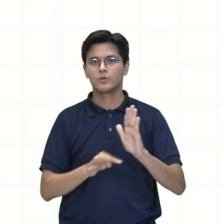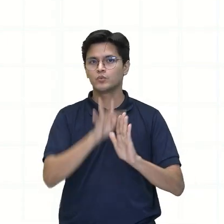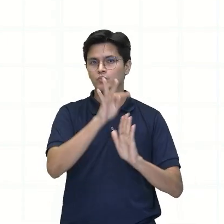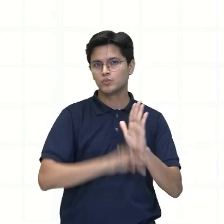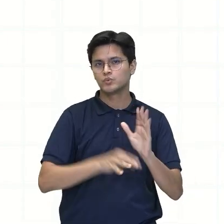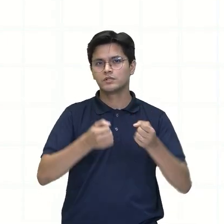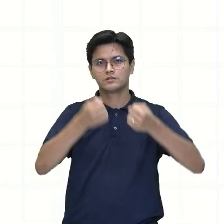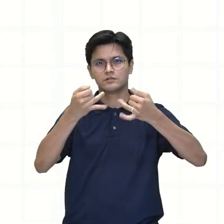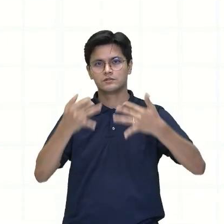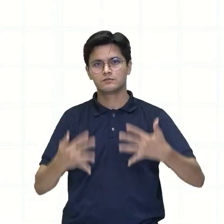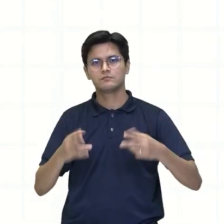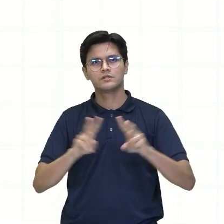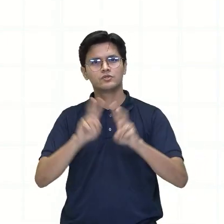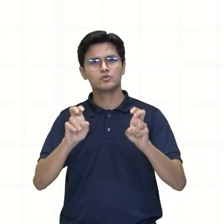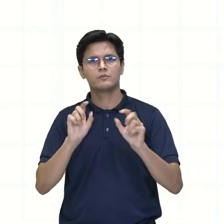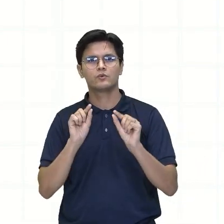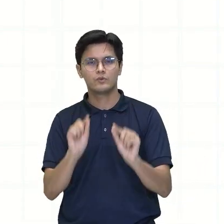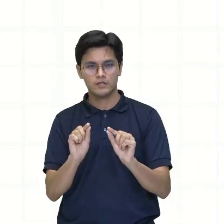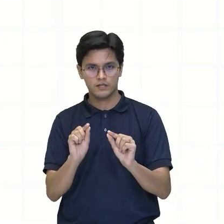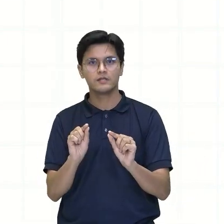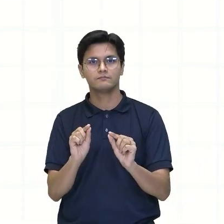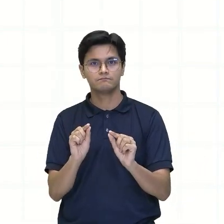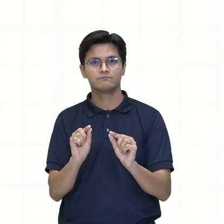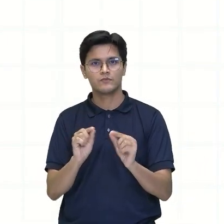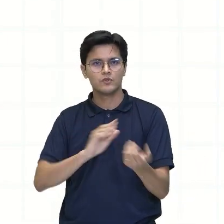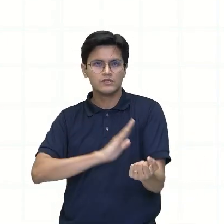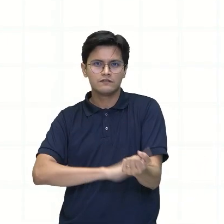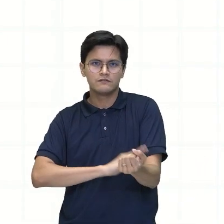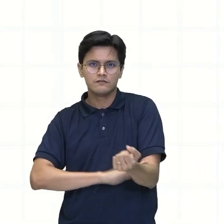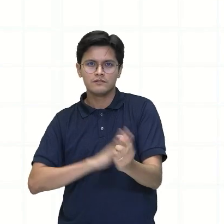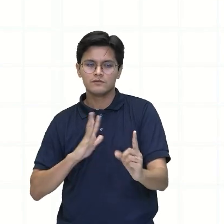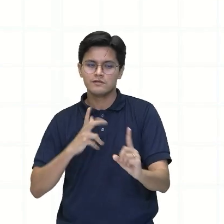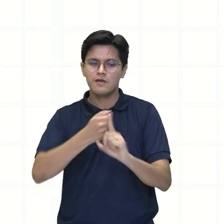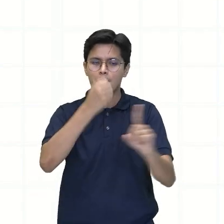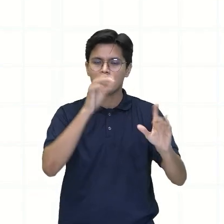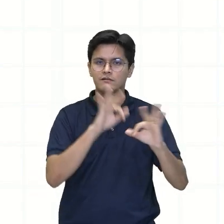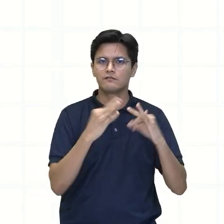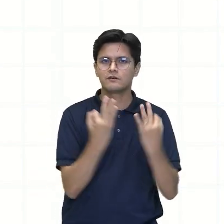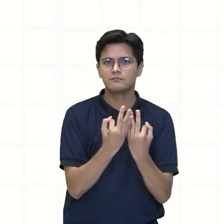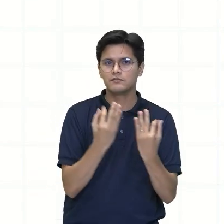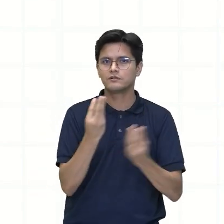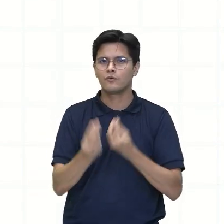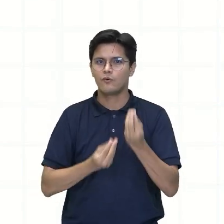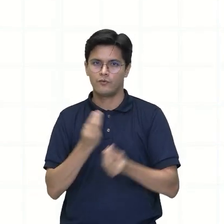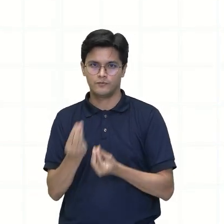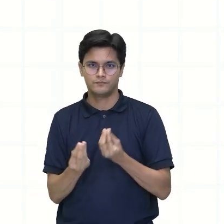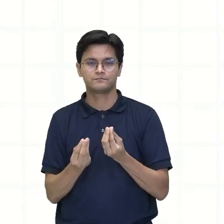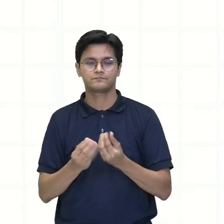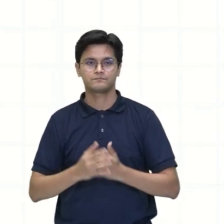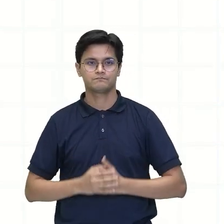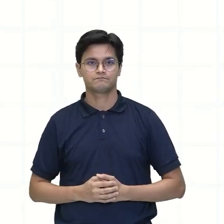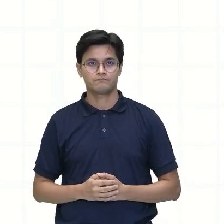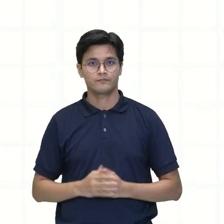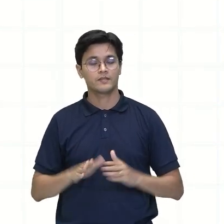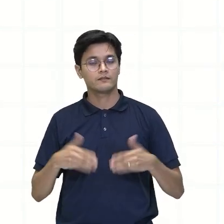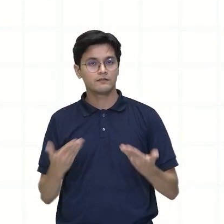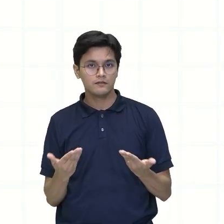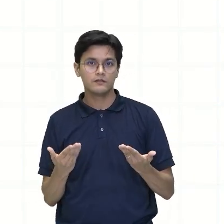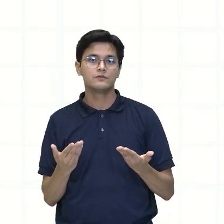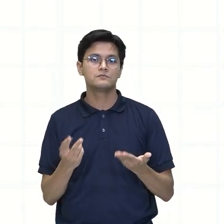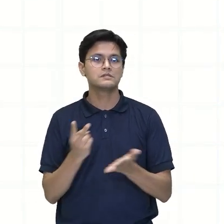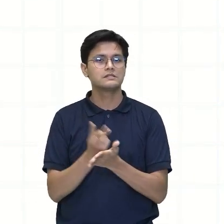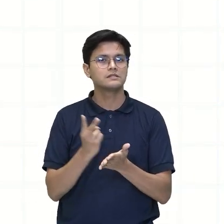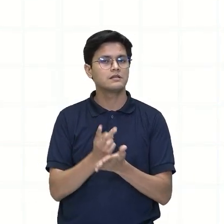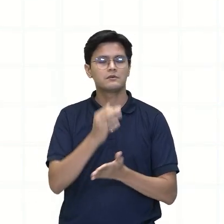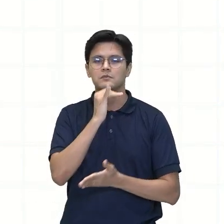mídias sociais nas famílias, ok? Daí, pessoal, todas as vezes que